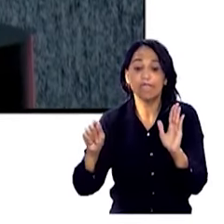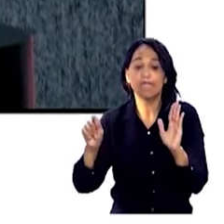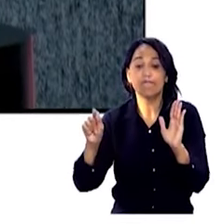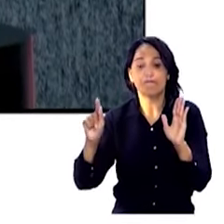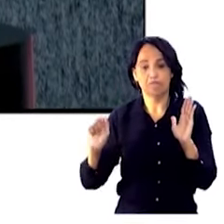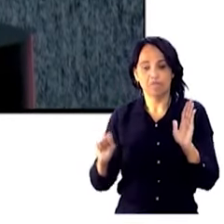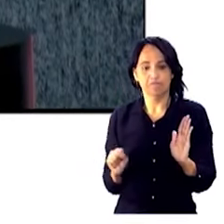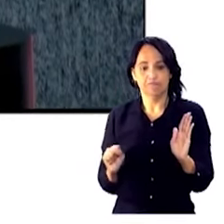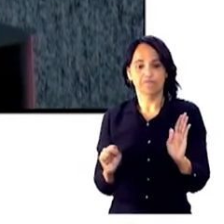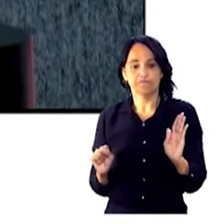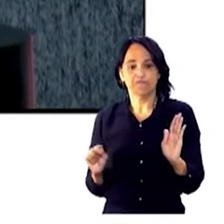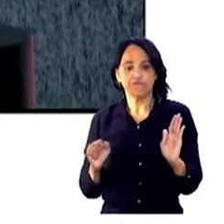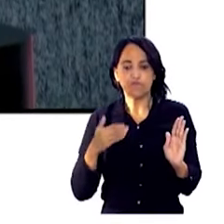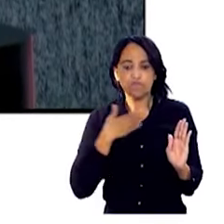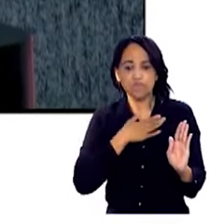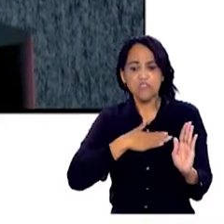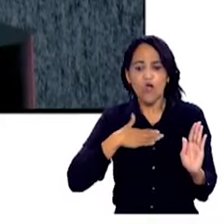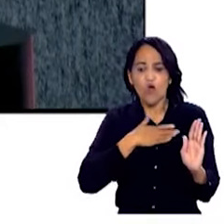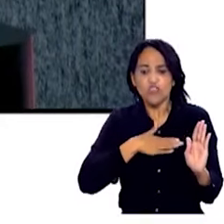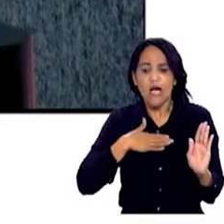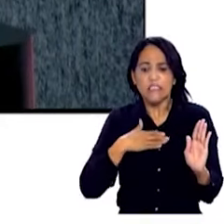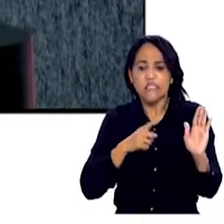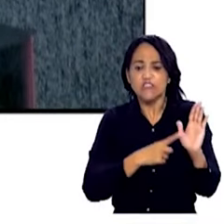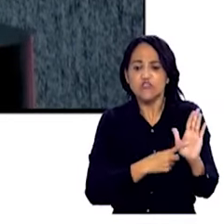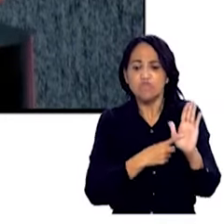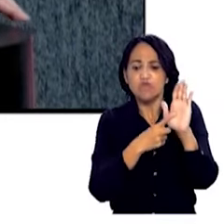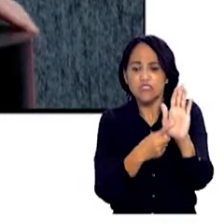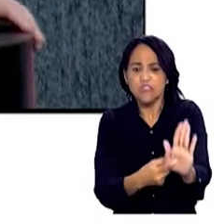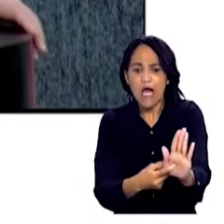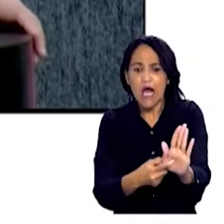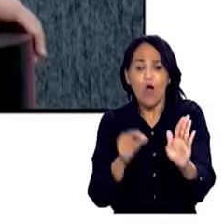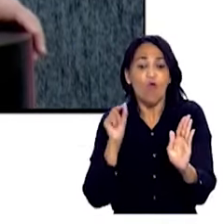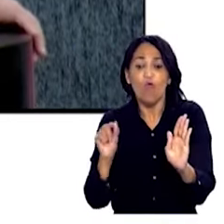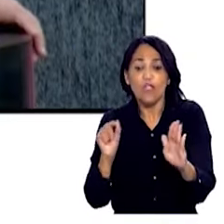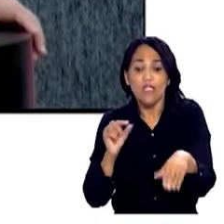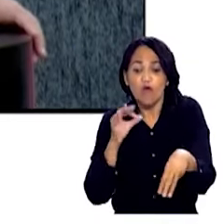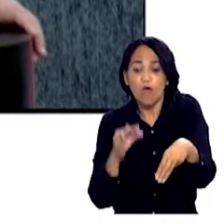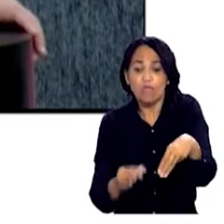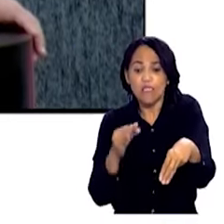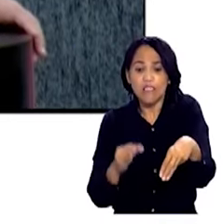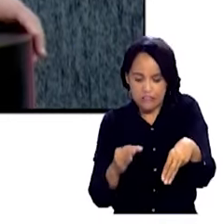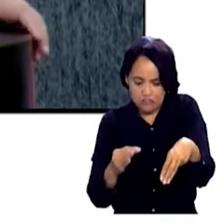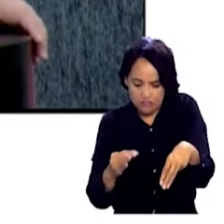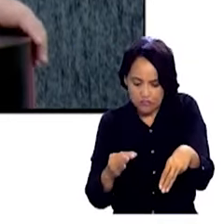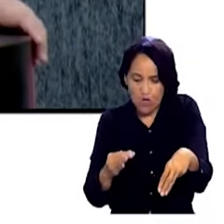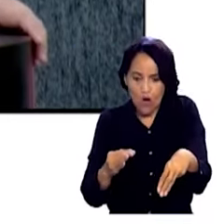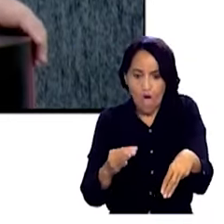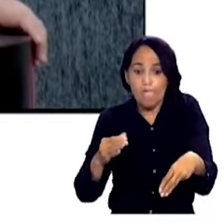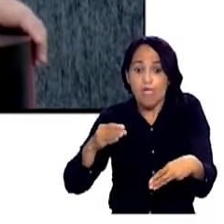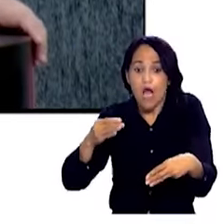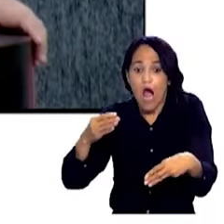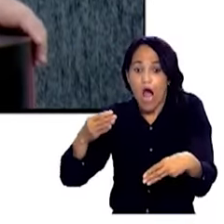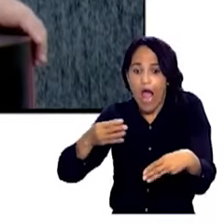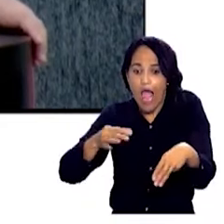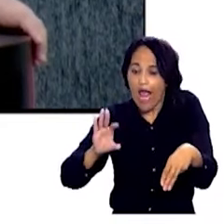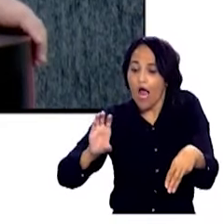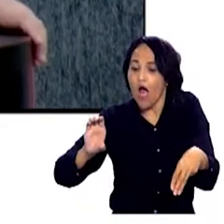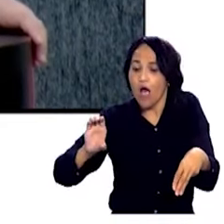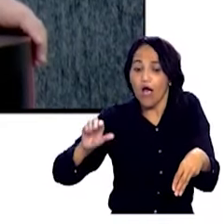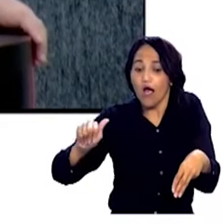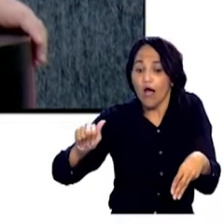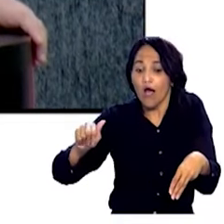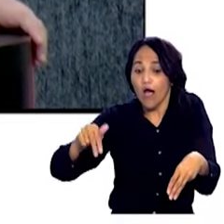eh de recordar o que o ministro eh campbel mencionou nas duas